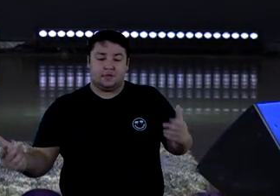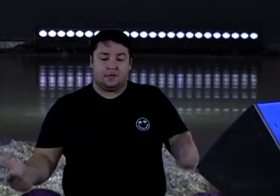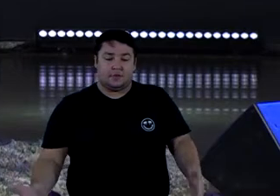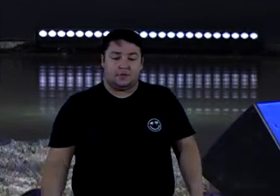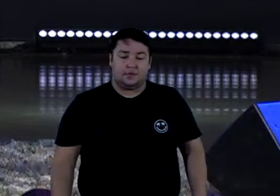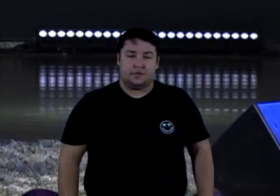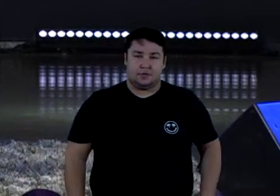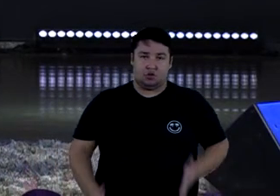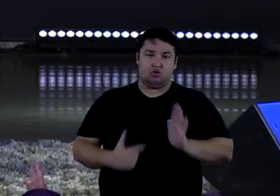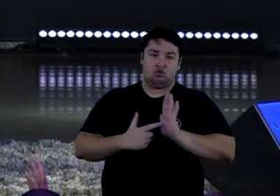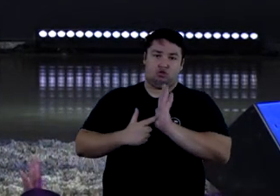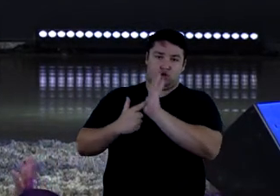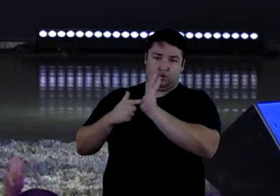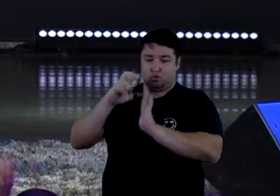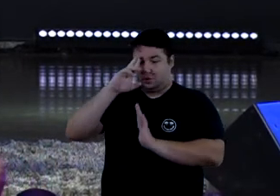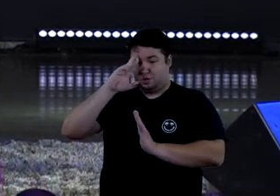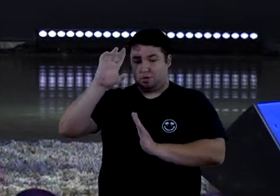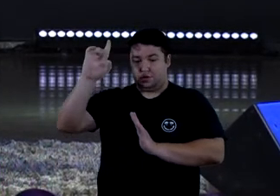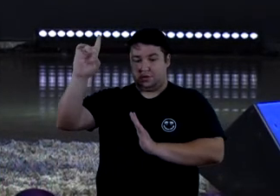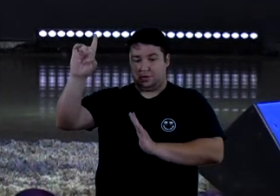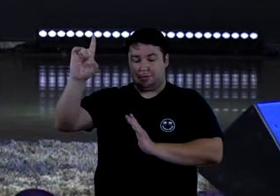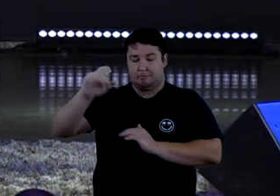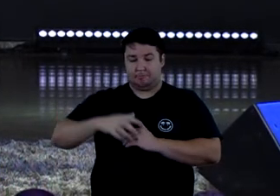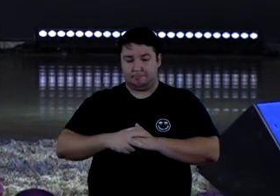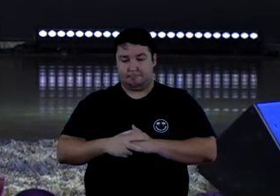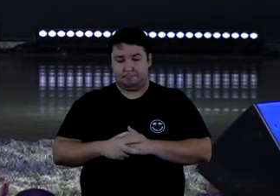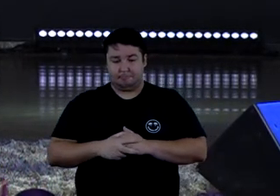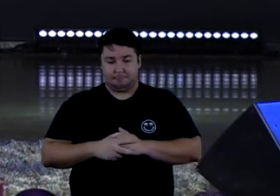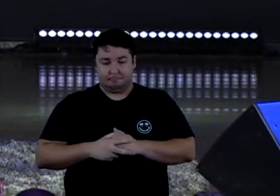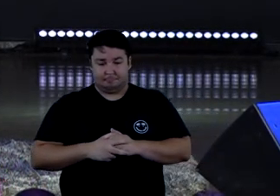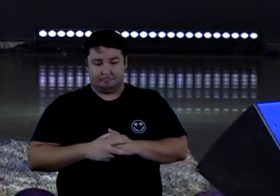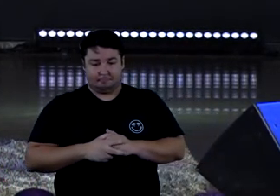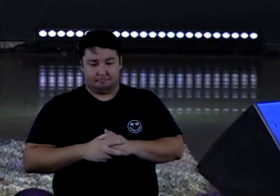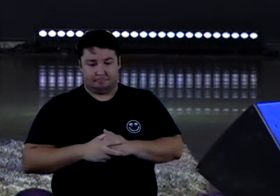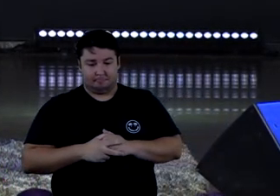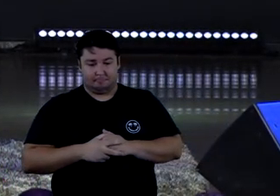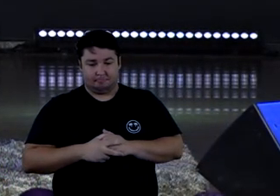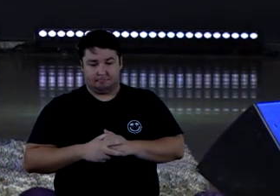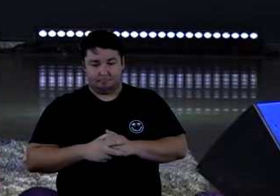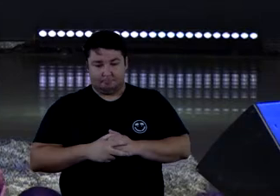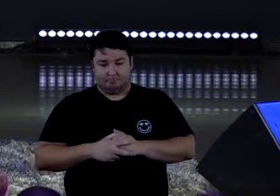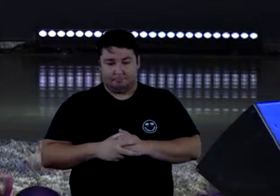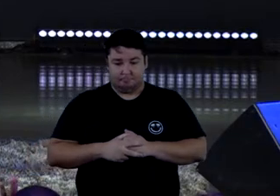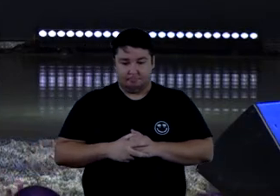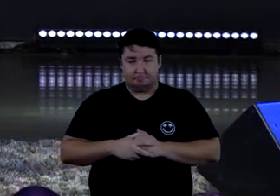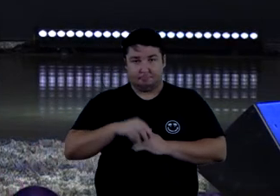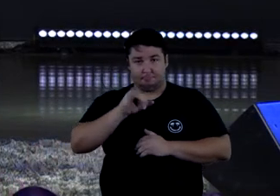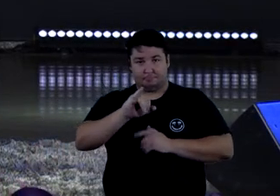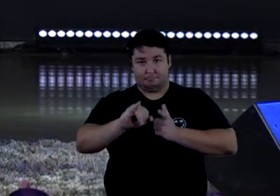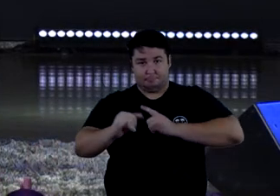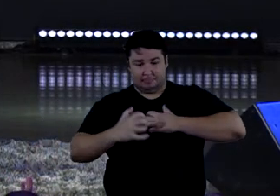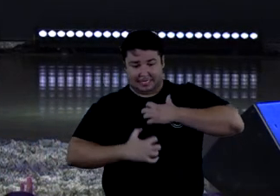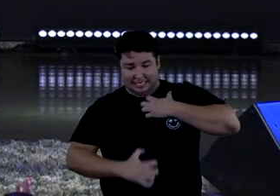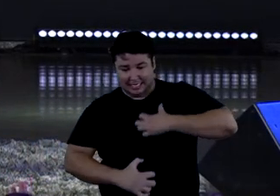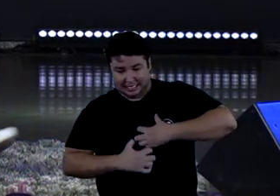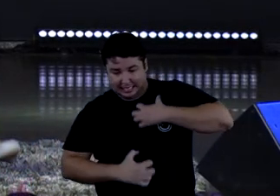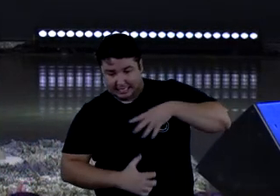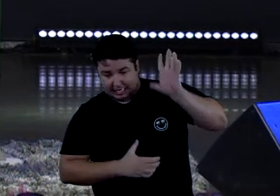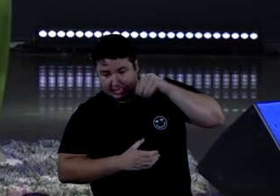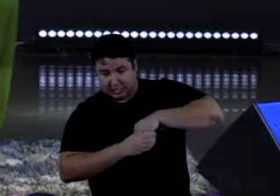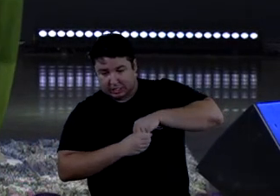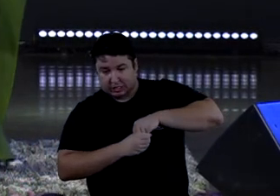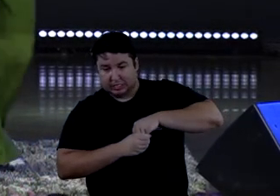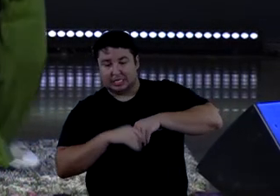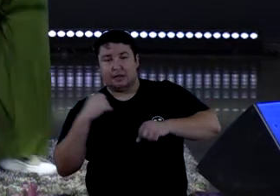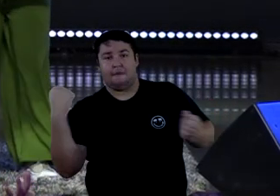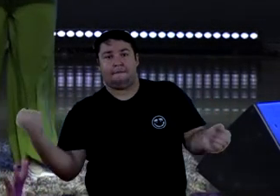Se apresente diante do Senhor. Se há um desespero dentro do teu coração, se há